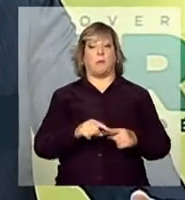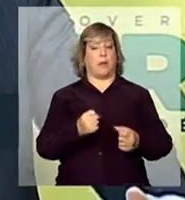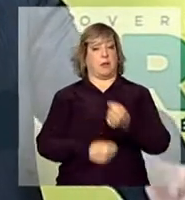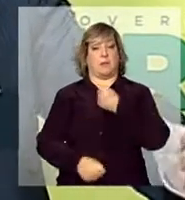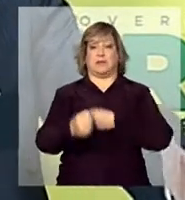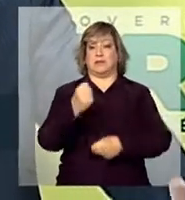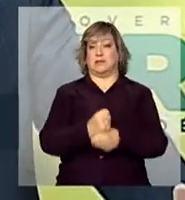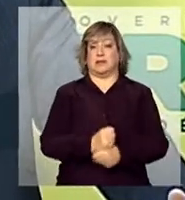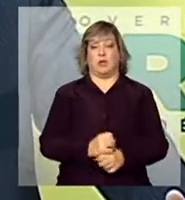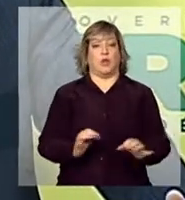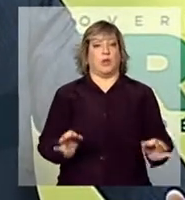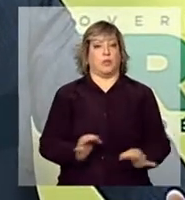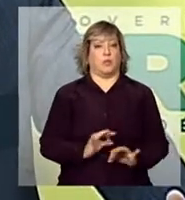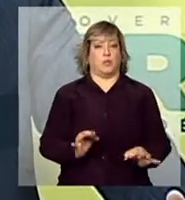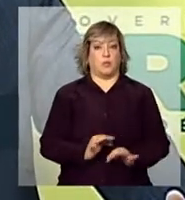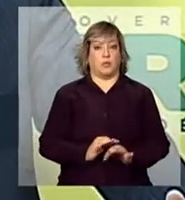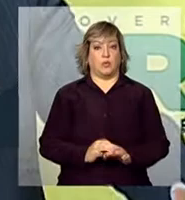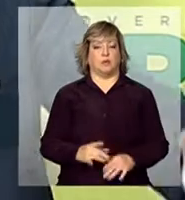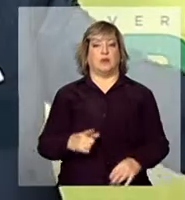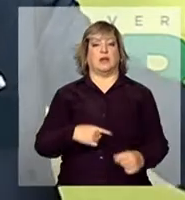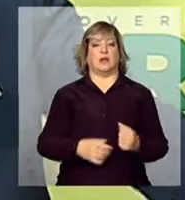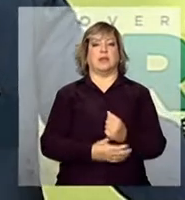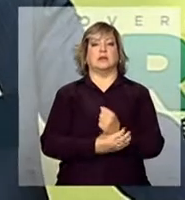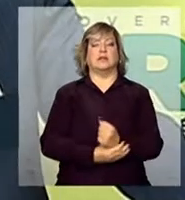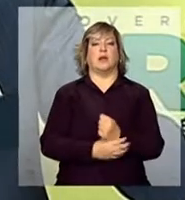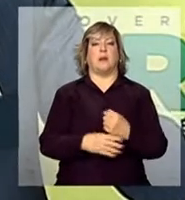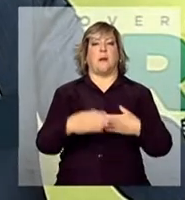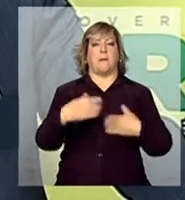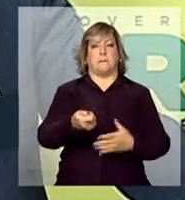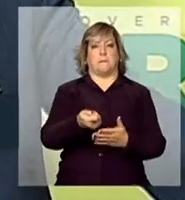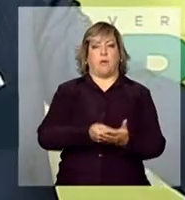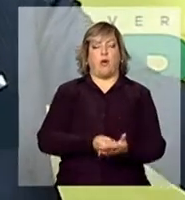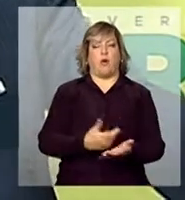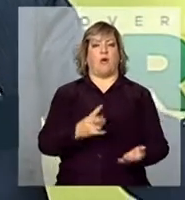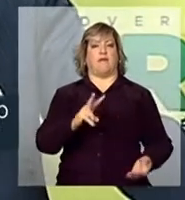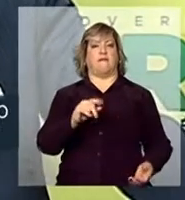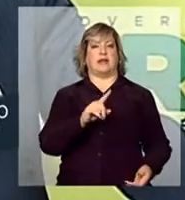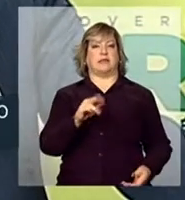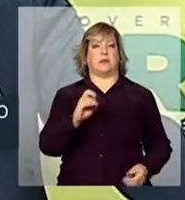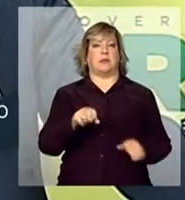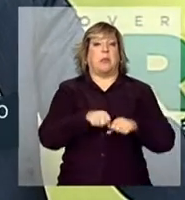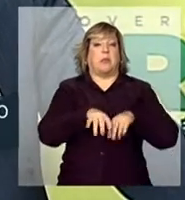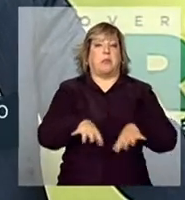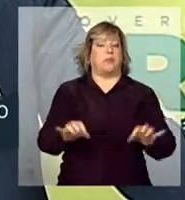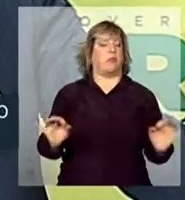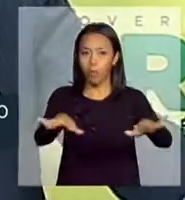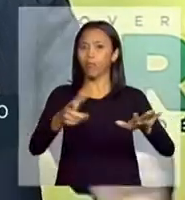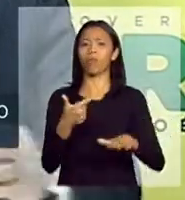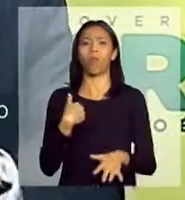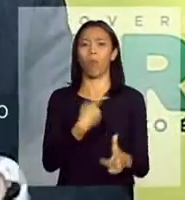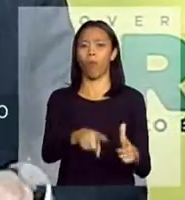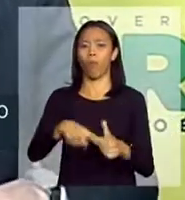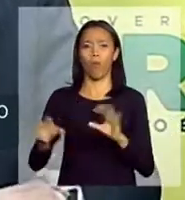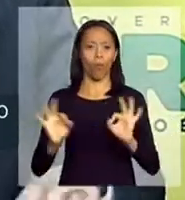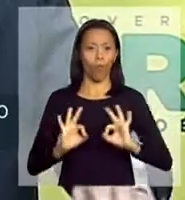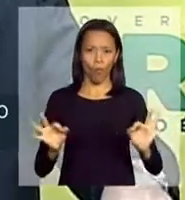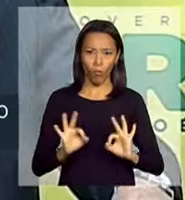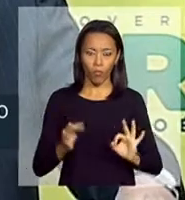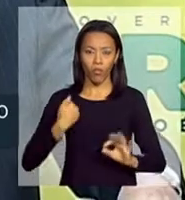passado nenhum problema de segurança das provas nenhum problema de vazamento nenhum problema operacional